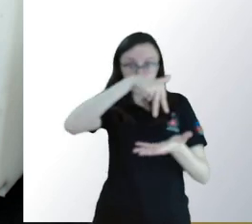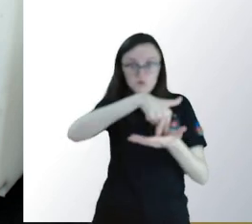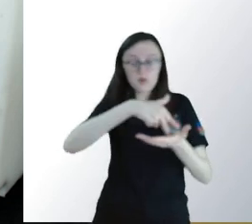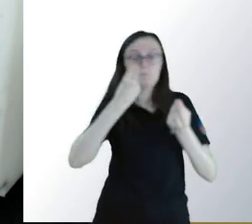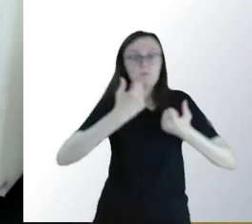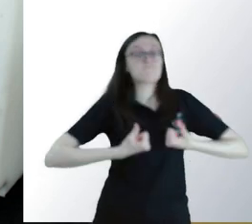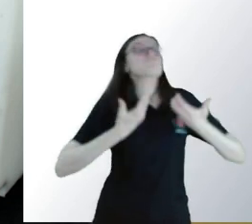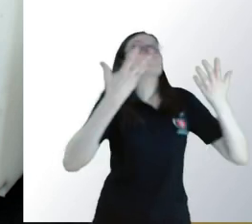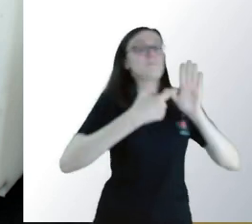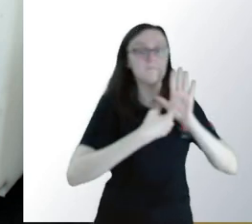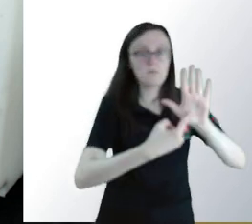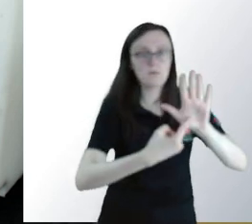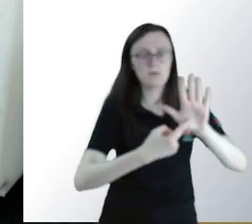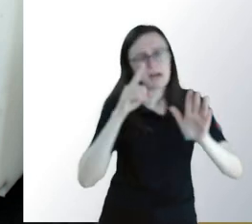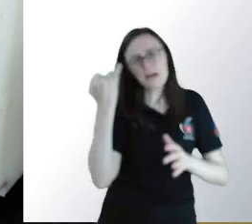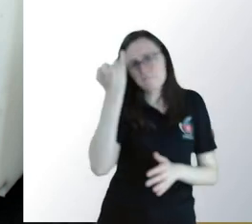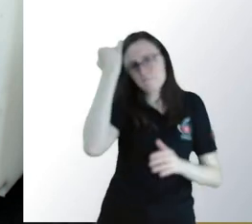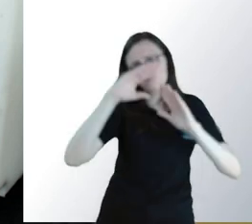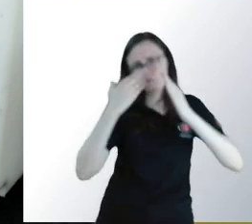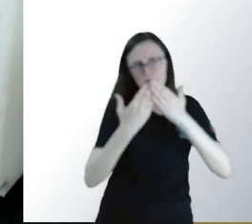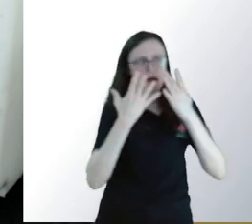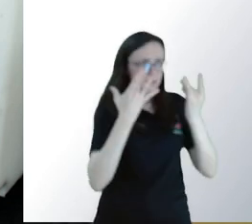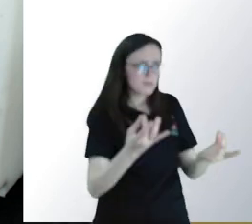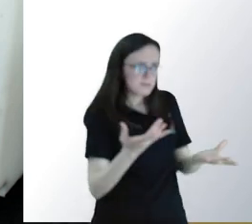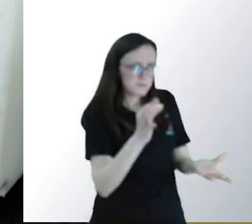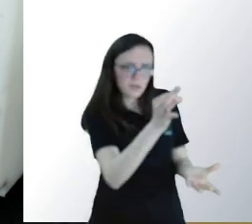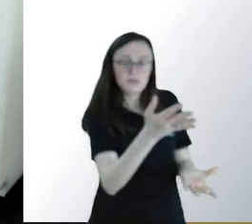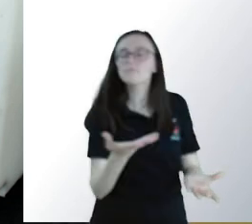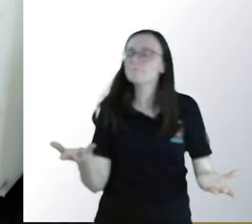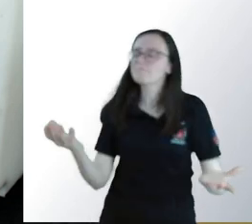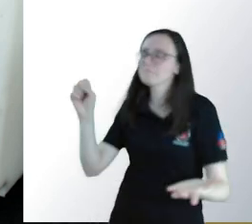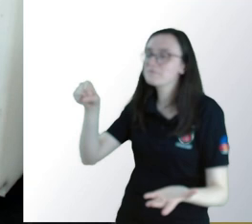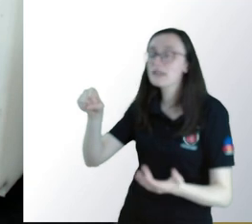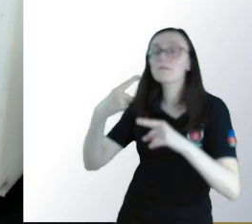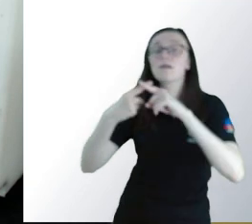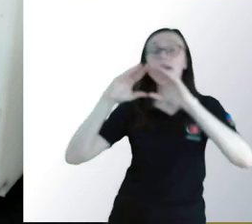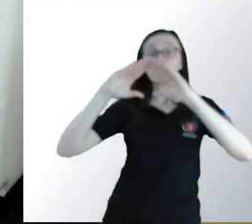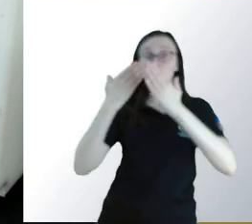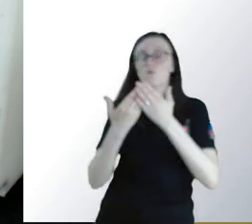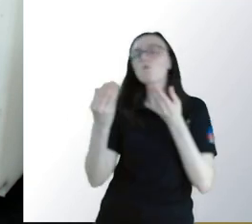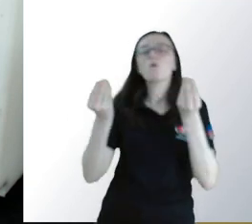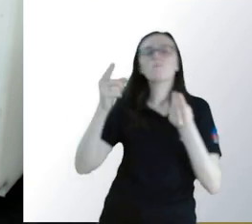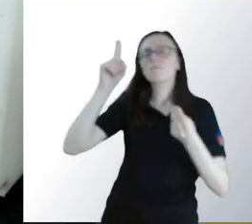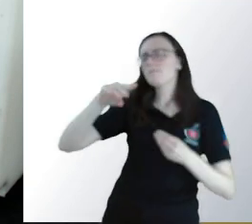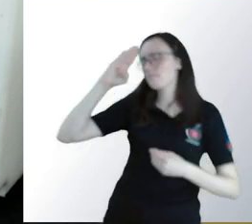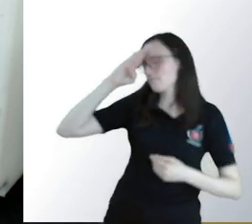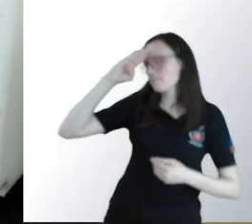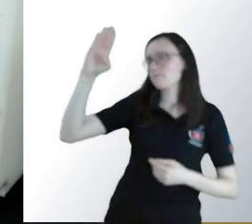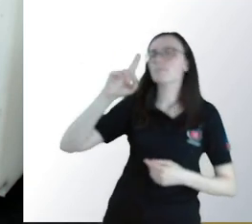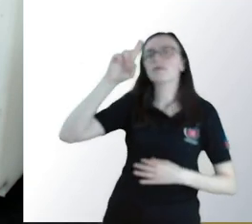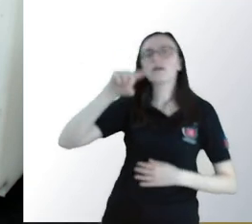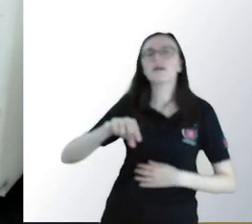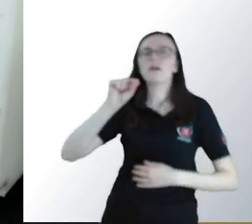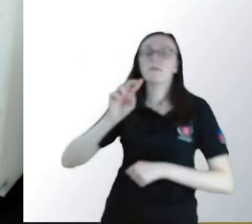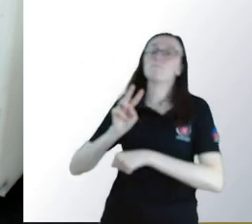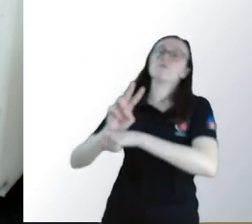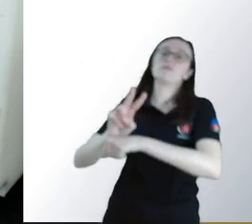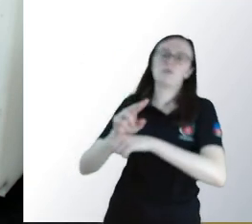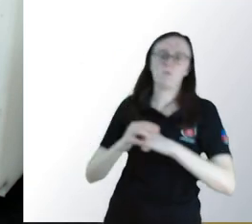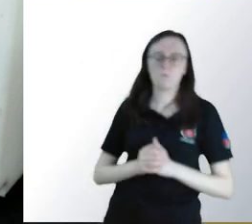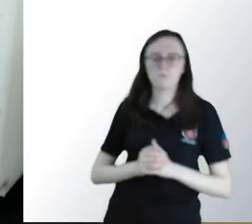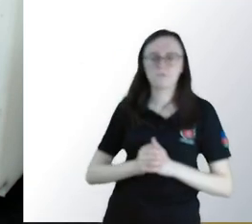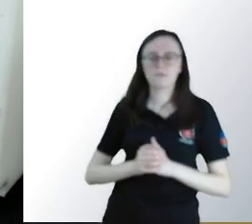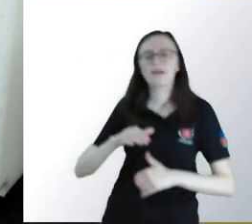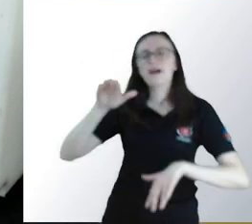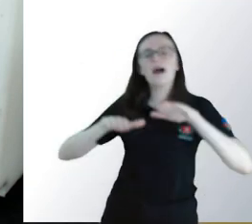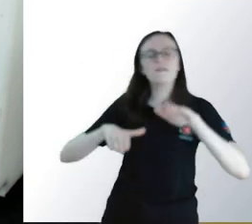afloradas, é um ponto de atenção também para a escola, né? Exatamente, porque a escola, ela funciona principalmente como um fator de proteção. Muitas